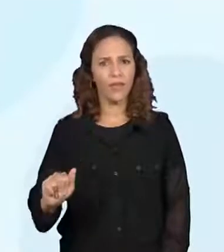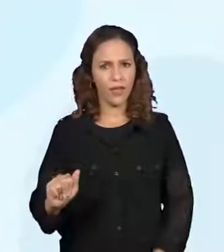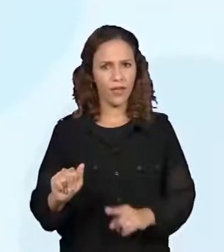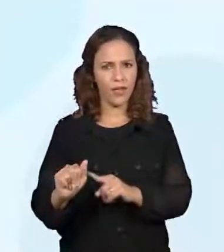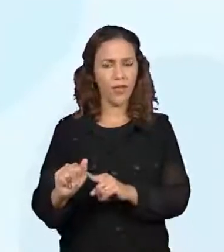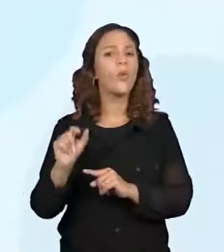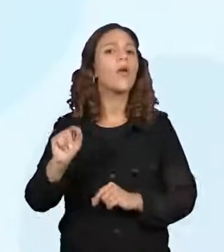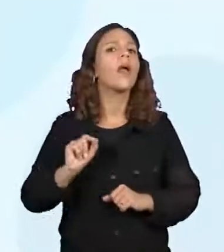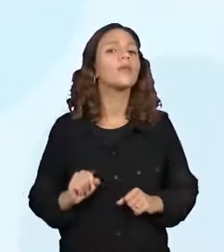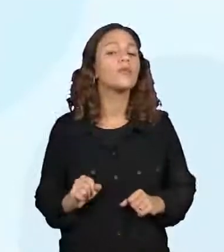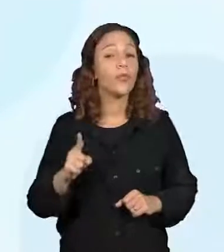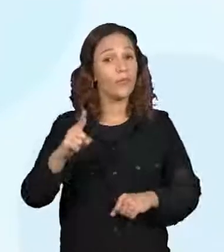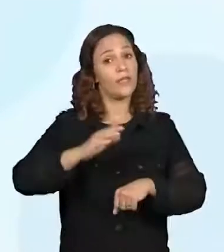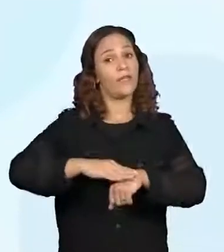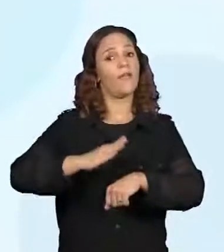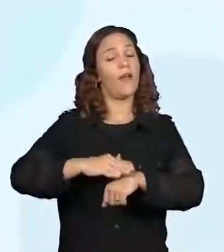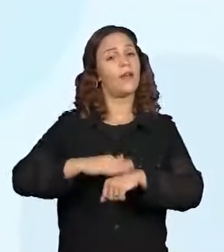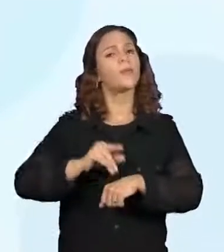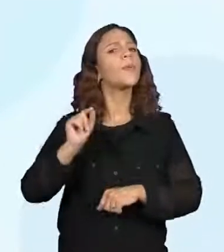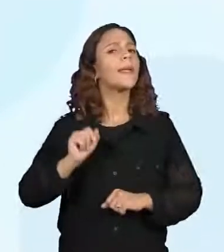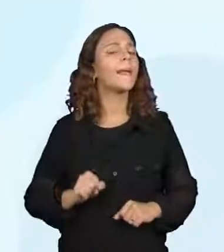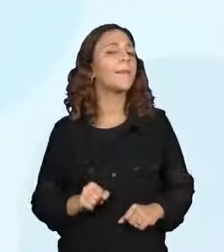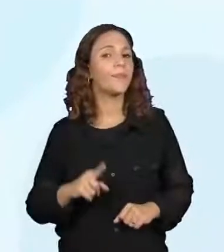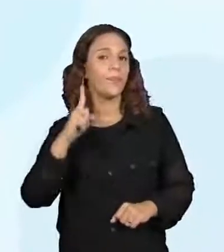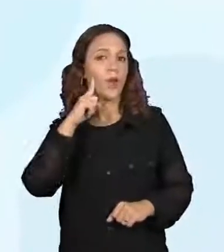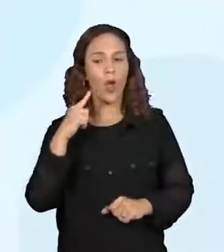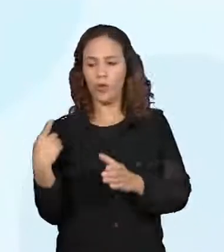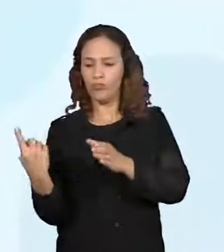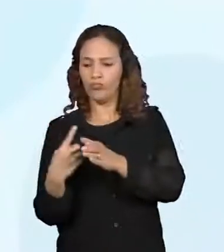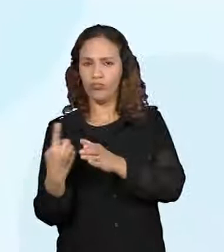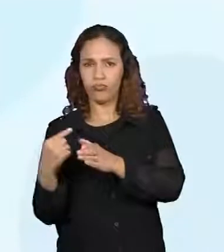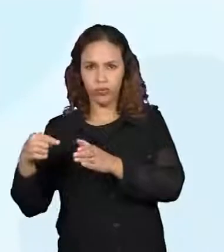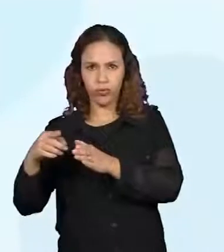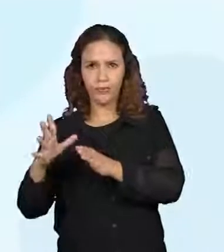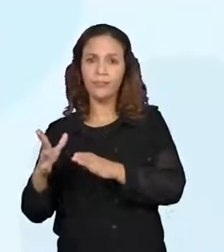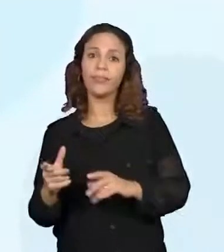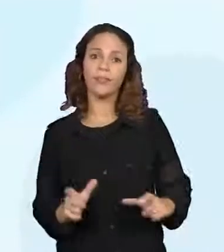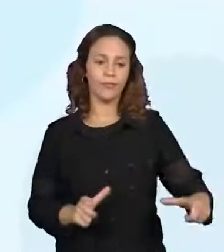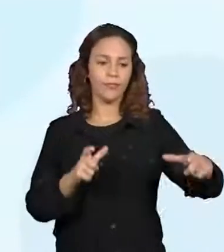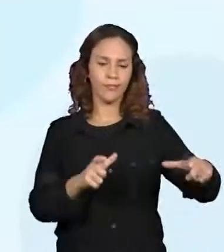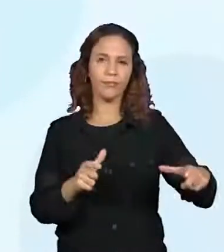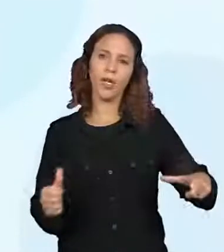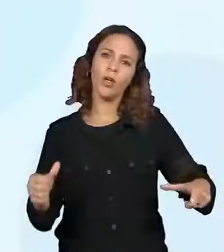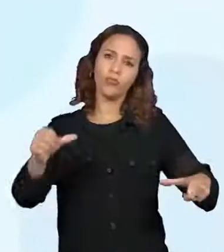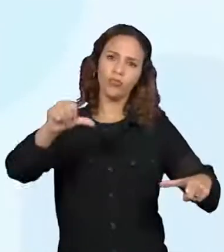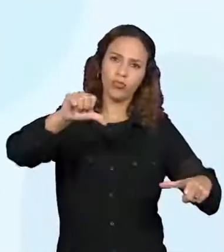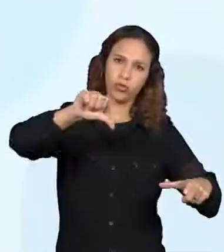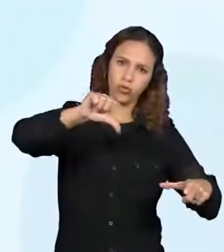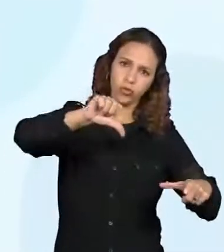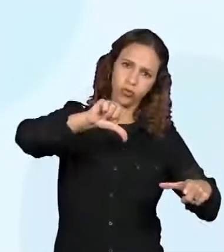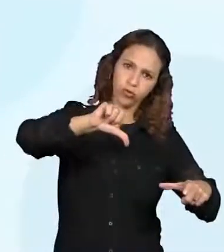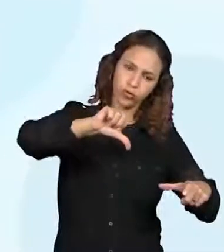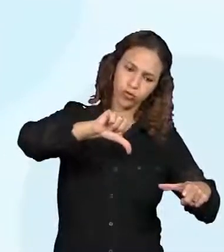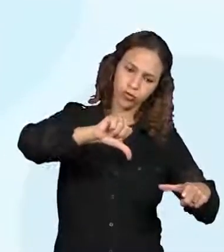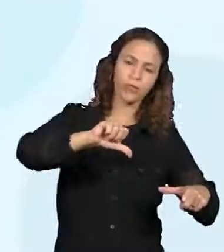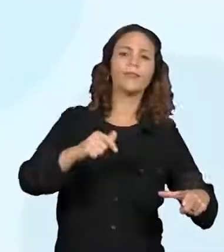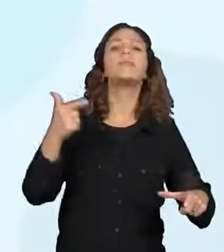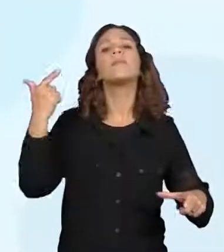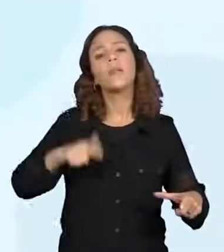uma ação que você tem que executar. Transfira para uma tigela, adicione a